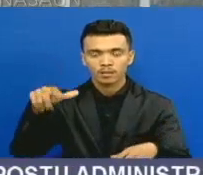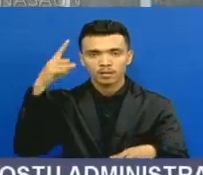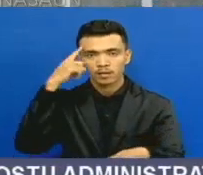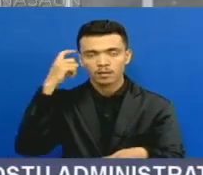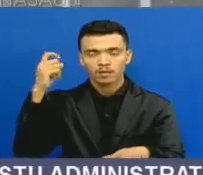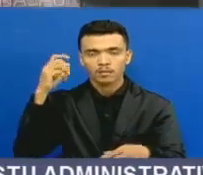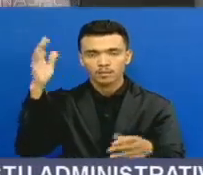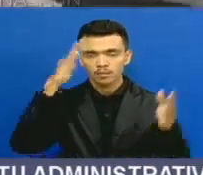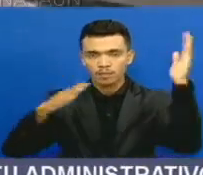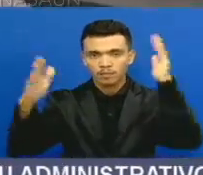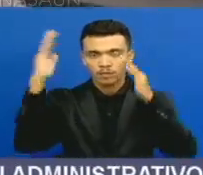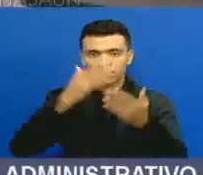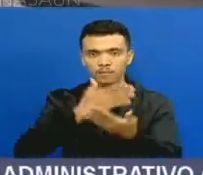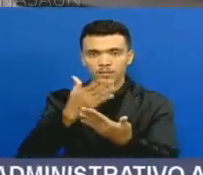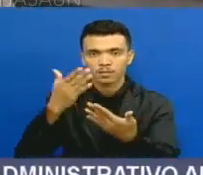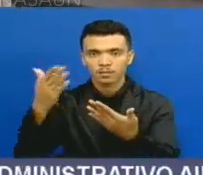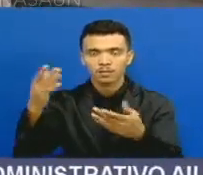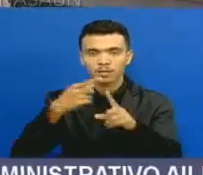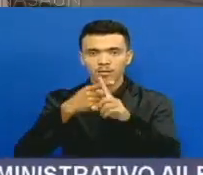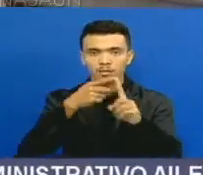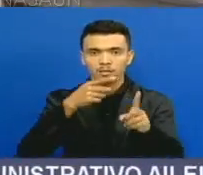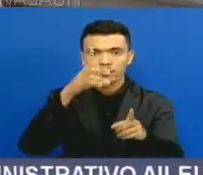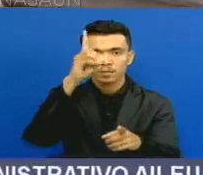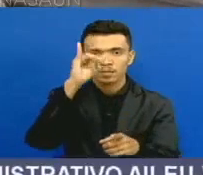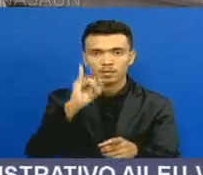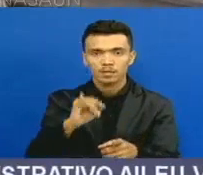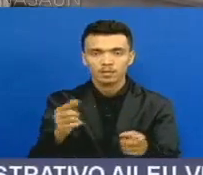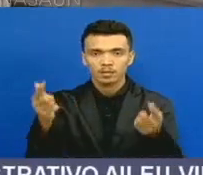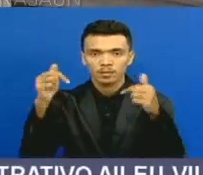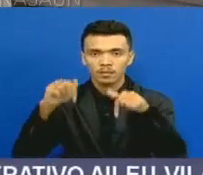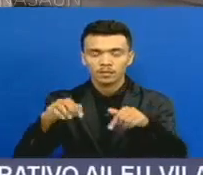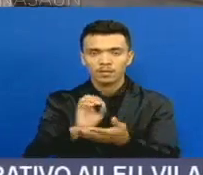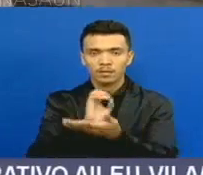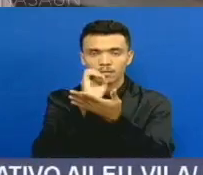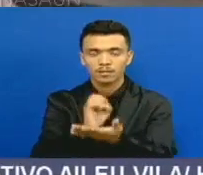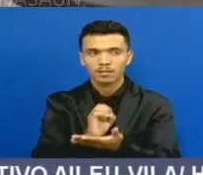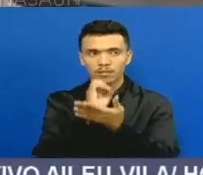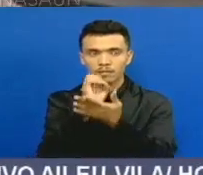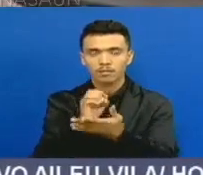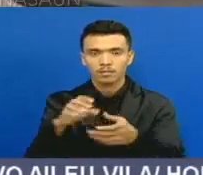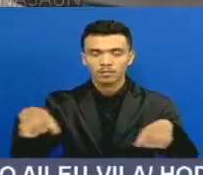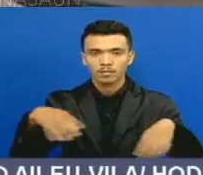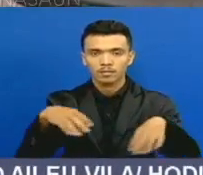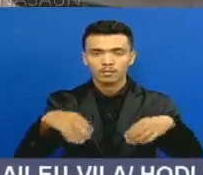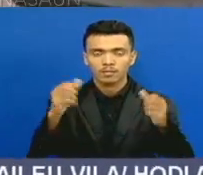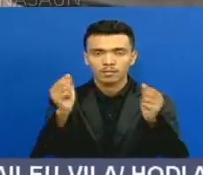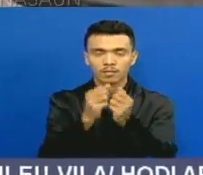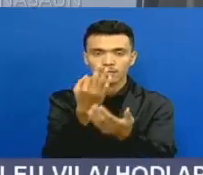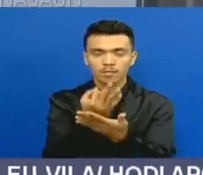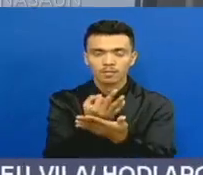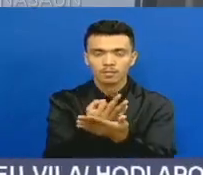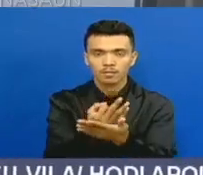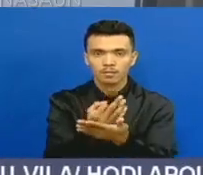problema mobilizasaun equipamentos, husi dili mai rewa. Prozeto ne executa o valor orçamento dólar